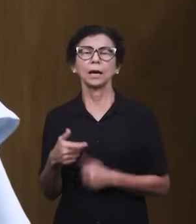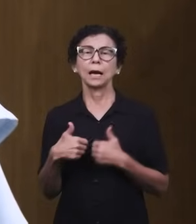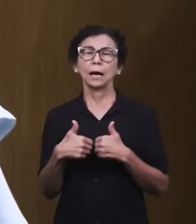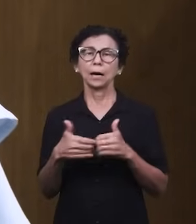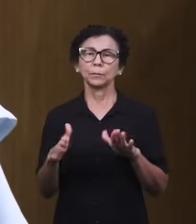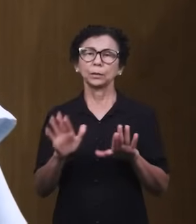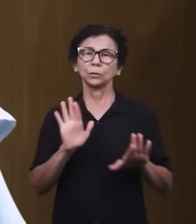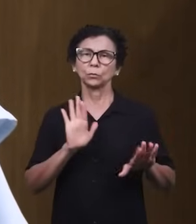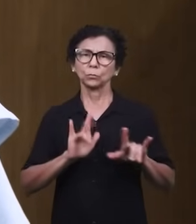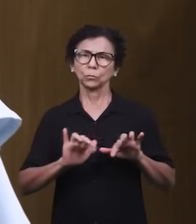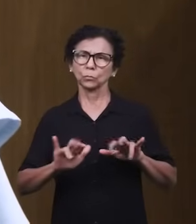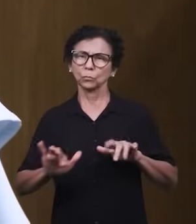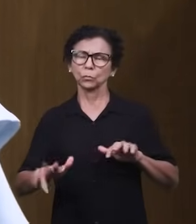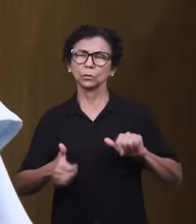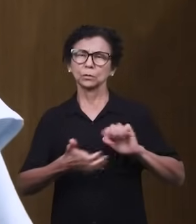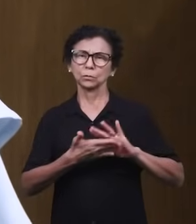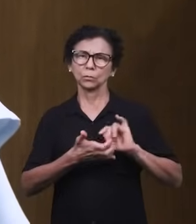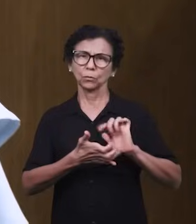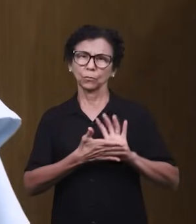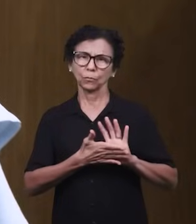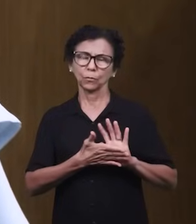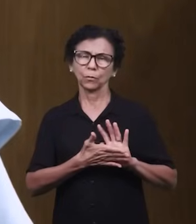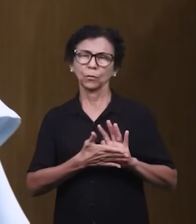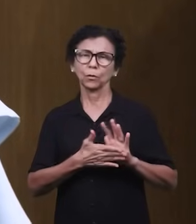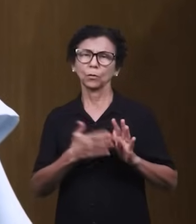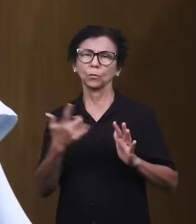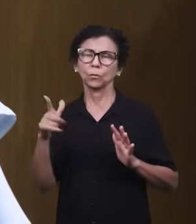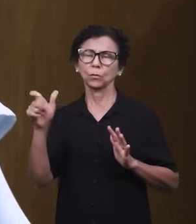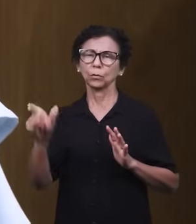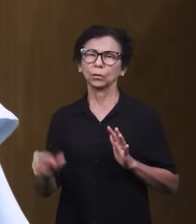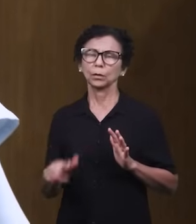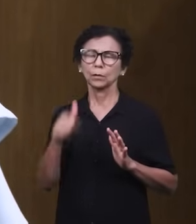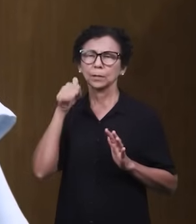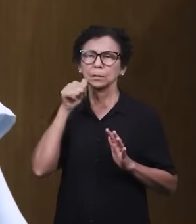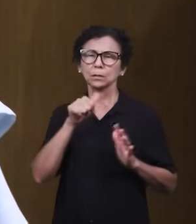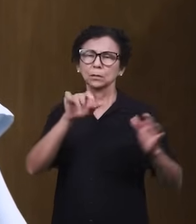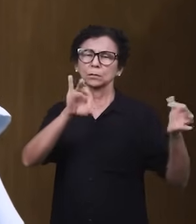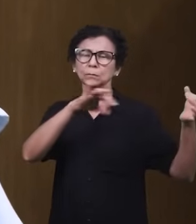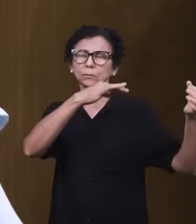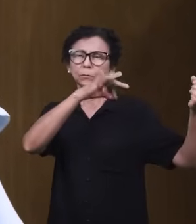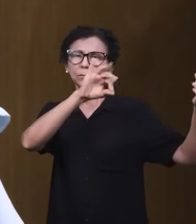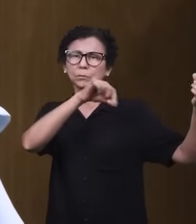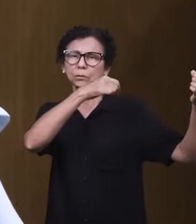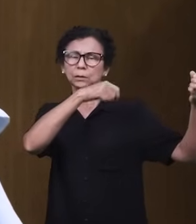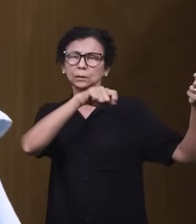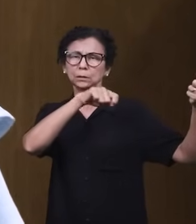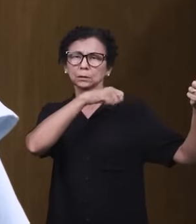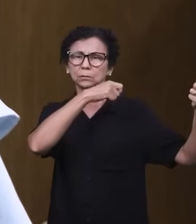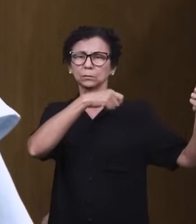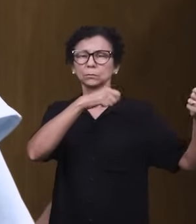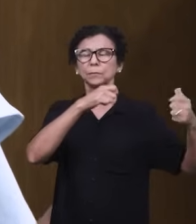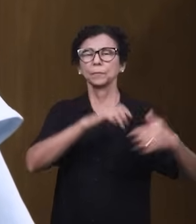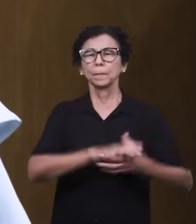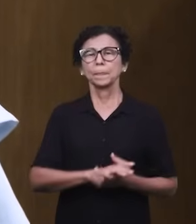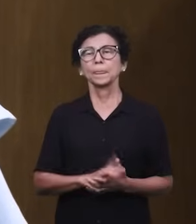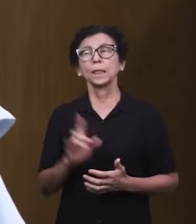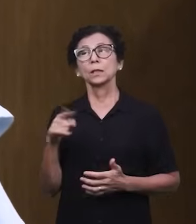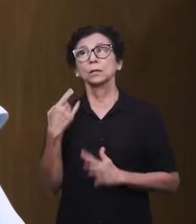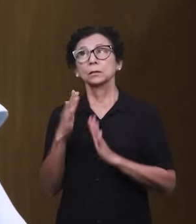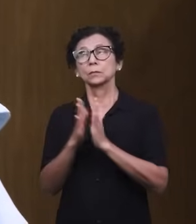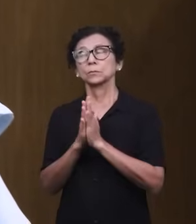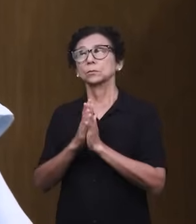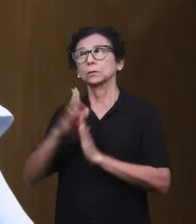um projeto da escola que participou da Escola de Música ano passado, em que ela tocou no